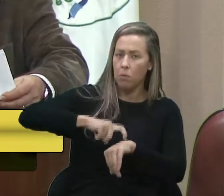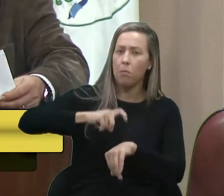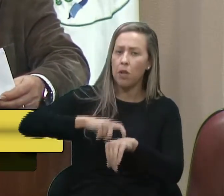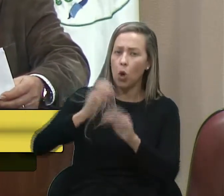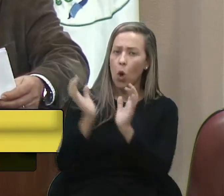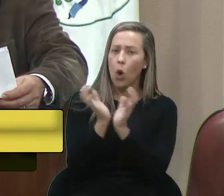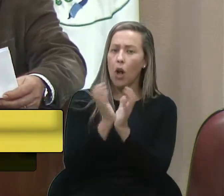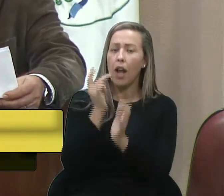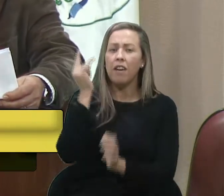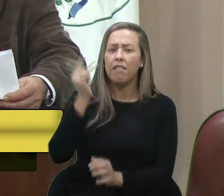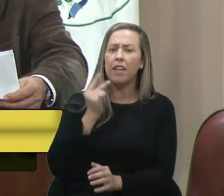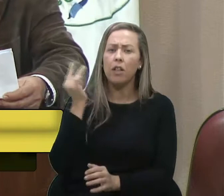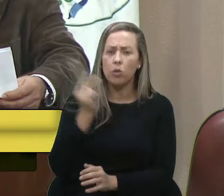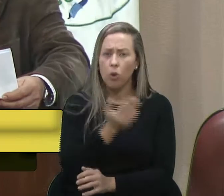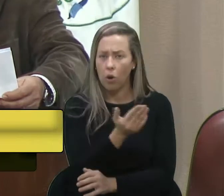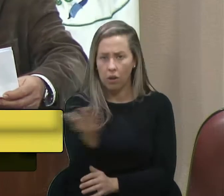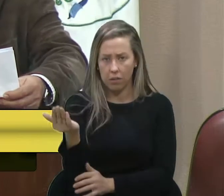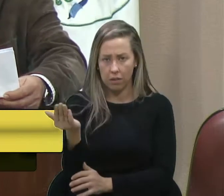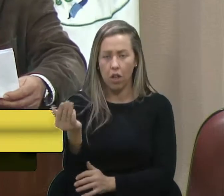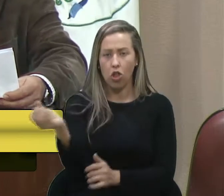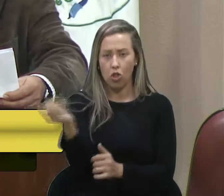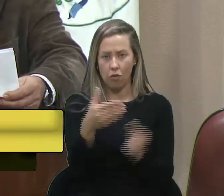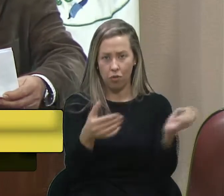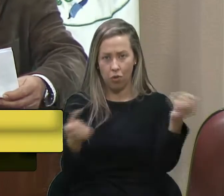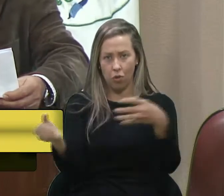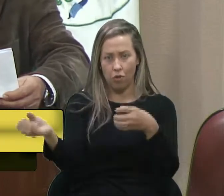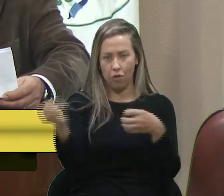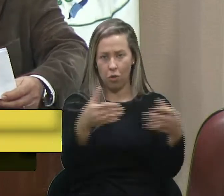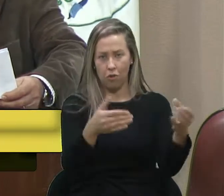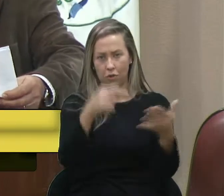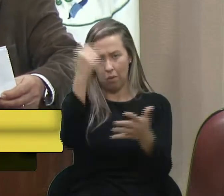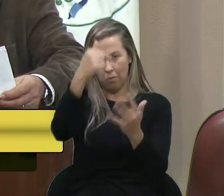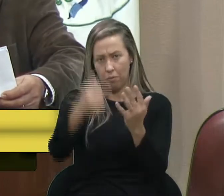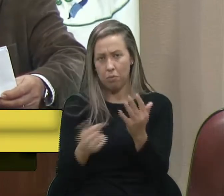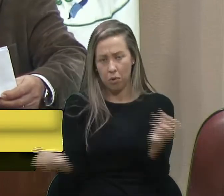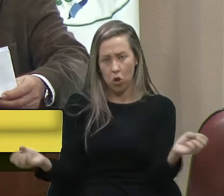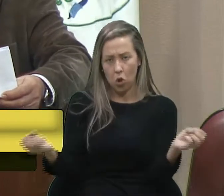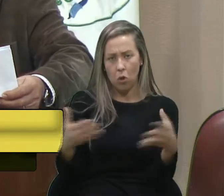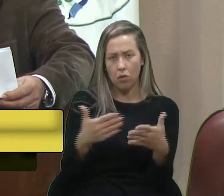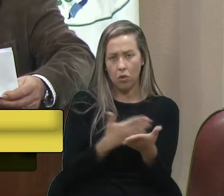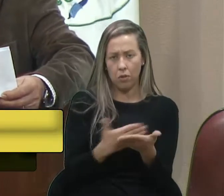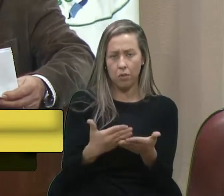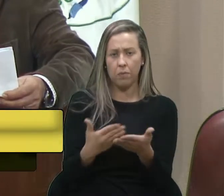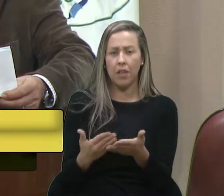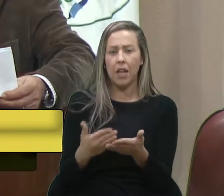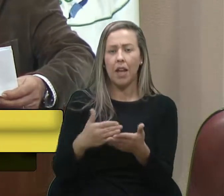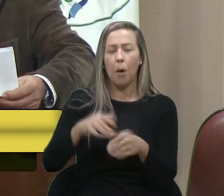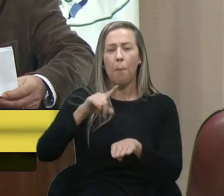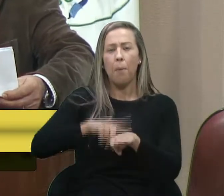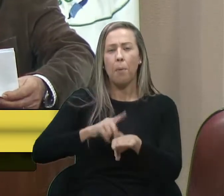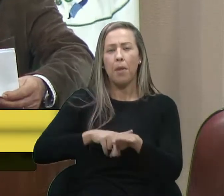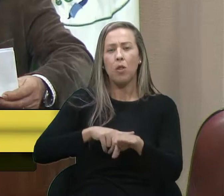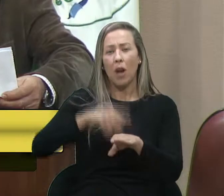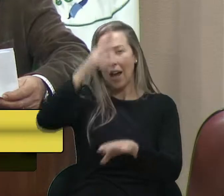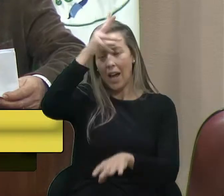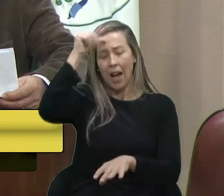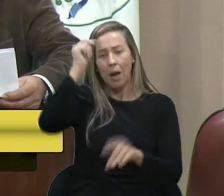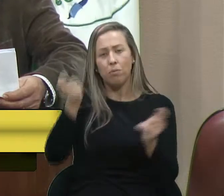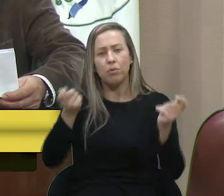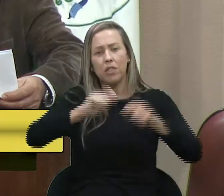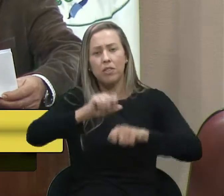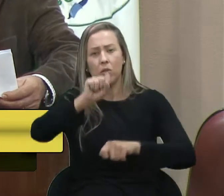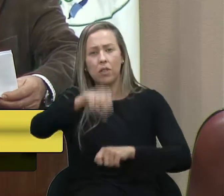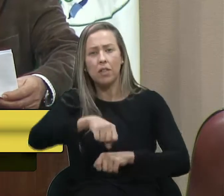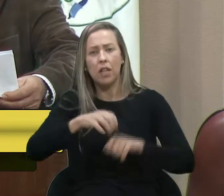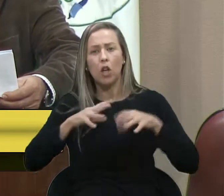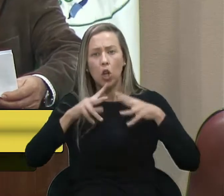colegas vereadores, que estão aqui novos agora, Marcon, Scalco, entre outros, que na LDO do município pudesse sim,